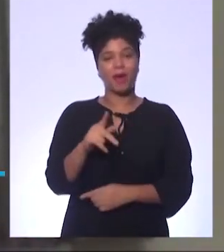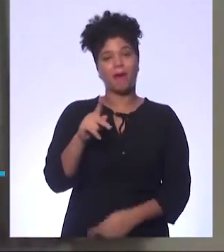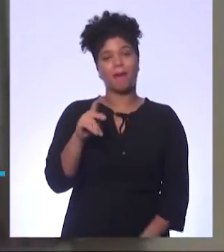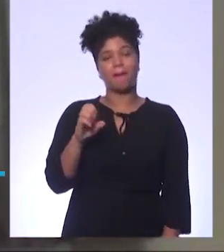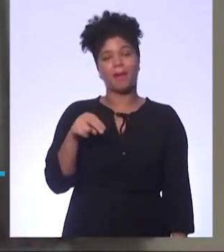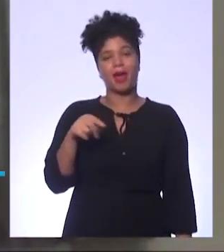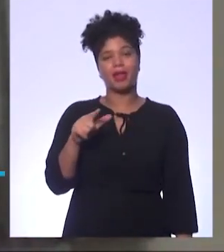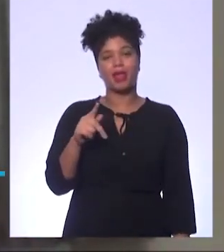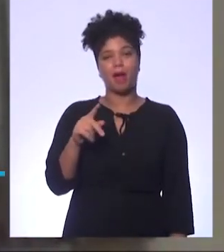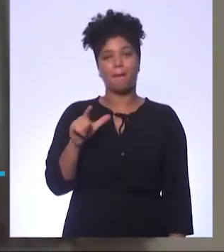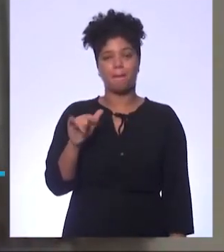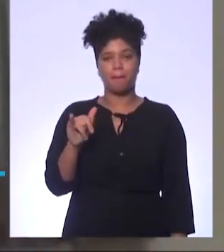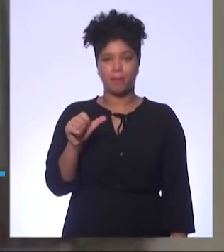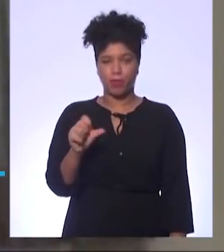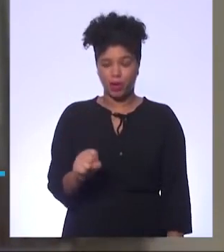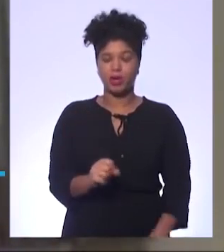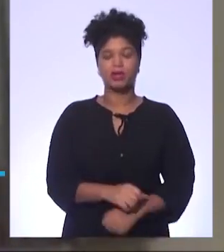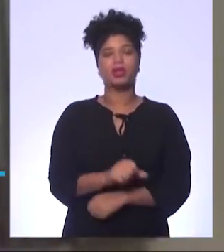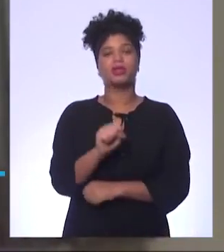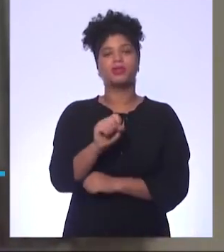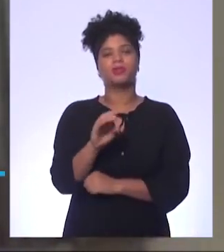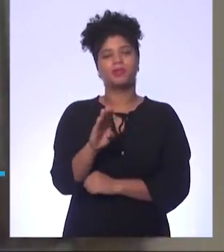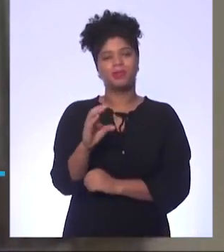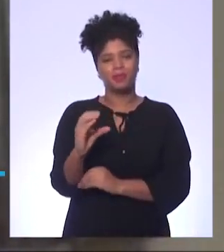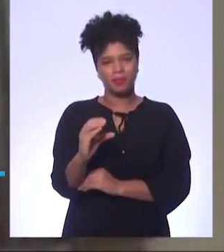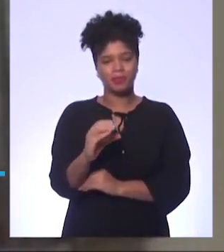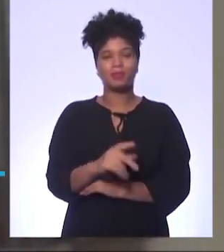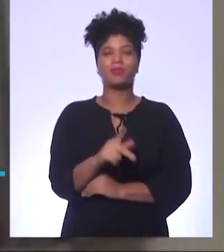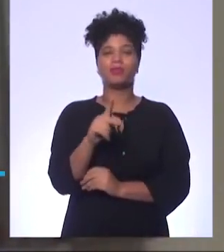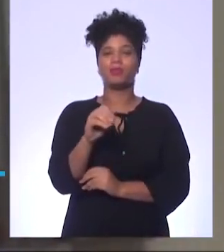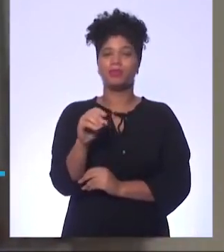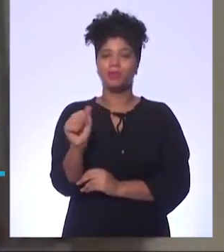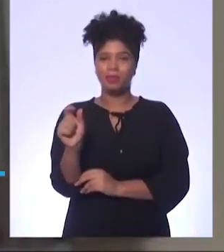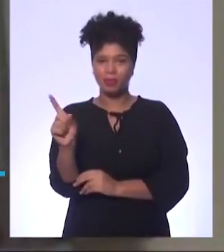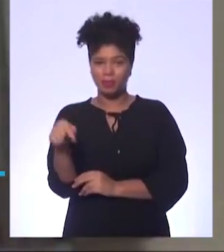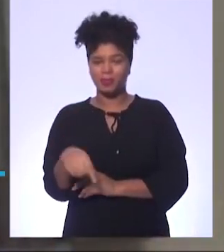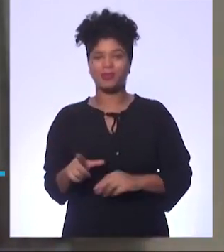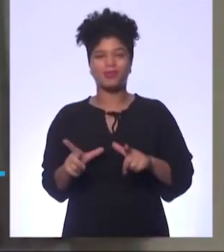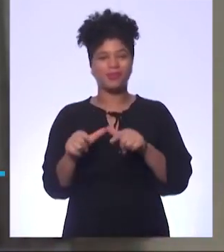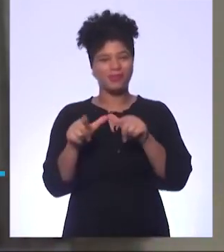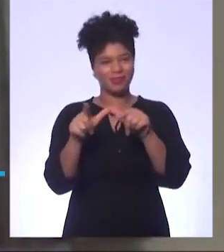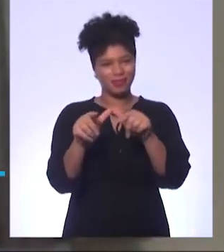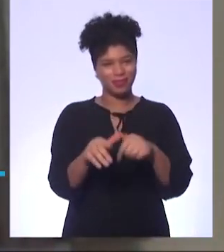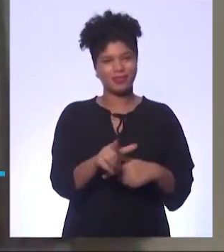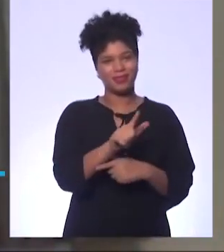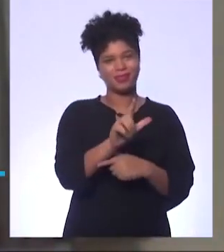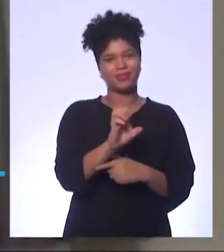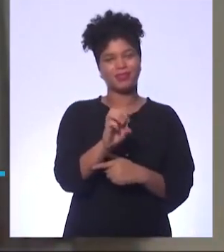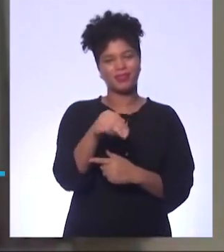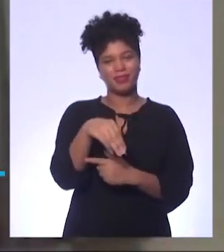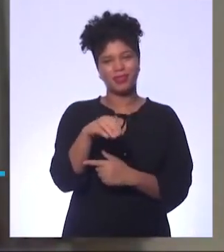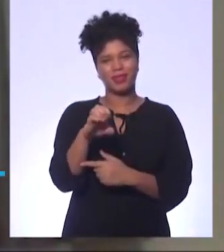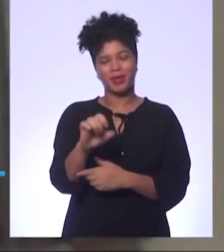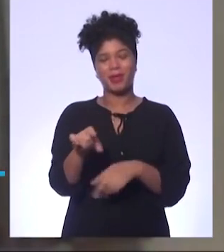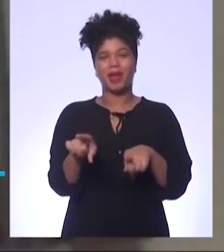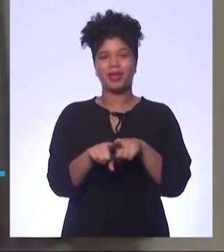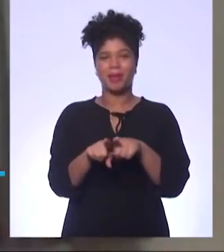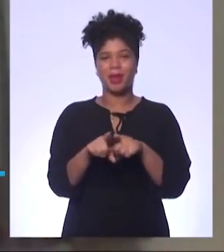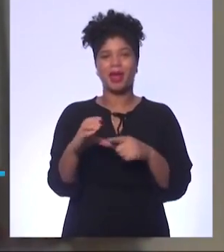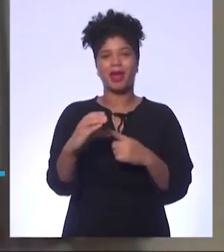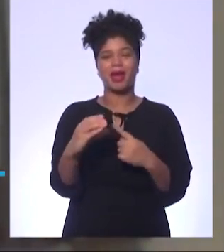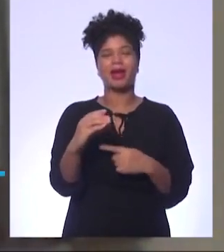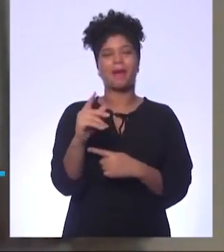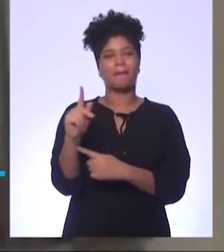São Bernardo do Campo, Jaguariúna, Poá, Bauru, Leme, Marinópolis e